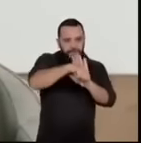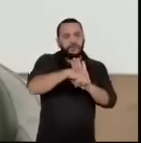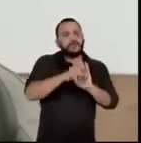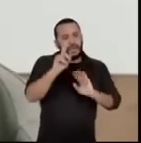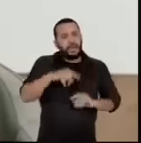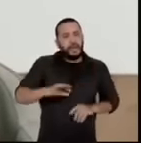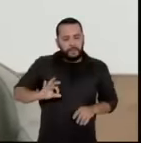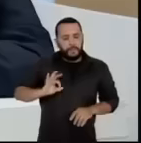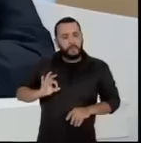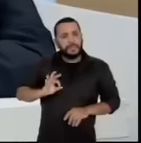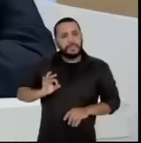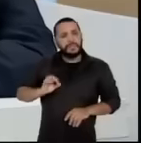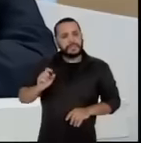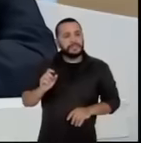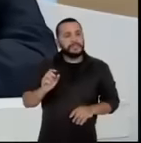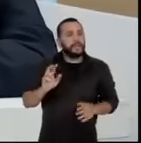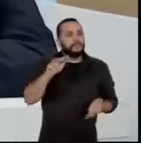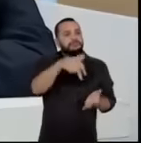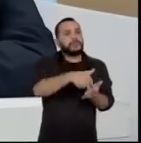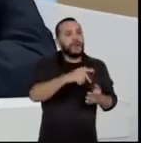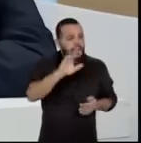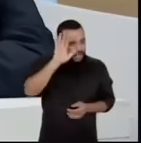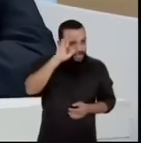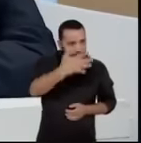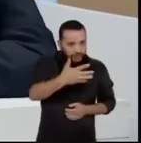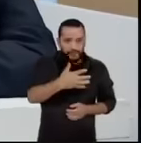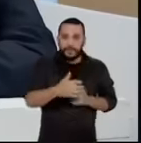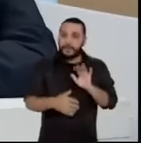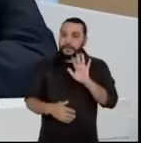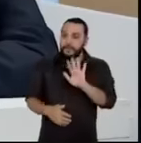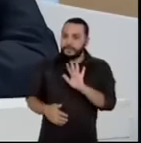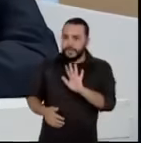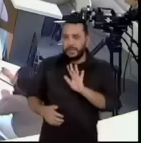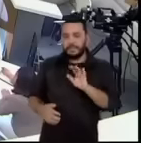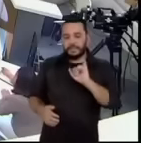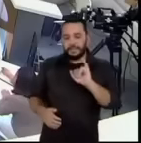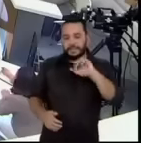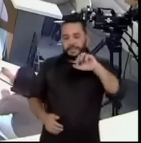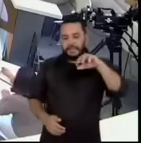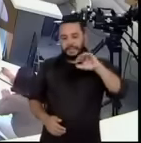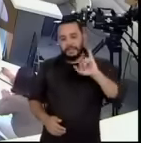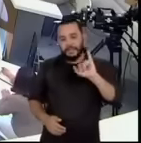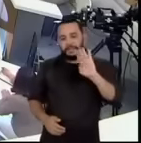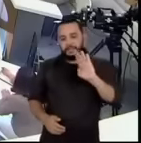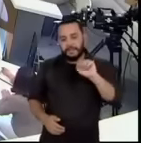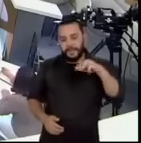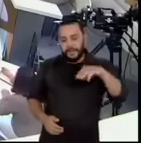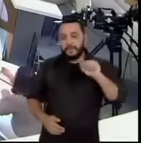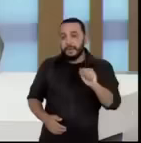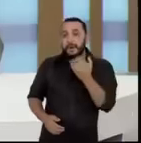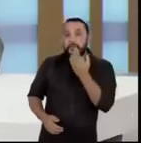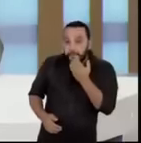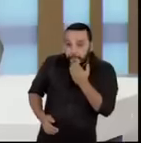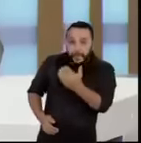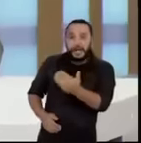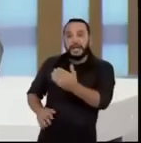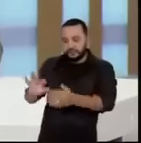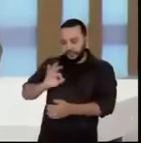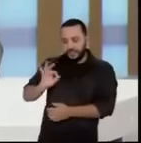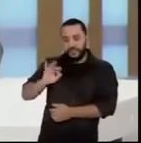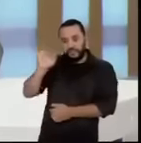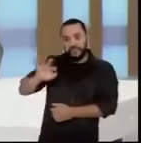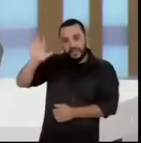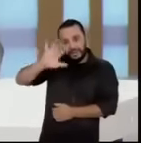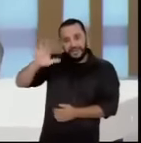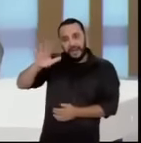polícia. Mas o IBAMA já pede a presença da Força Nacional e na nota que eles encaminham de resposta ao Ministério Público, eles